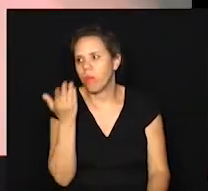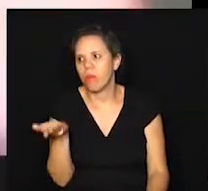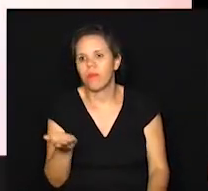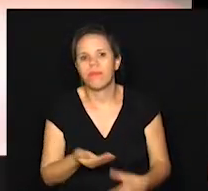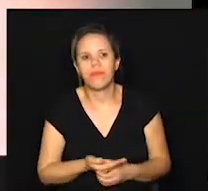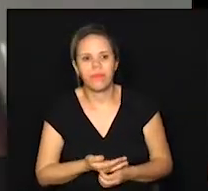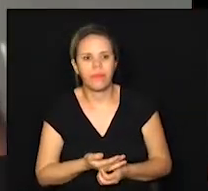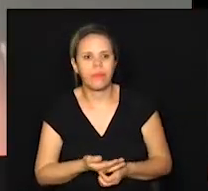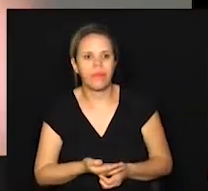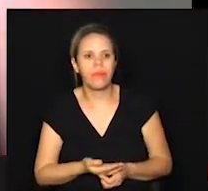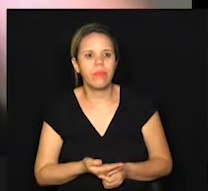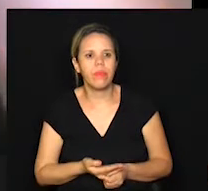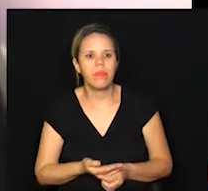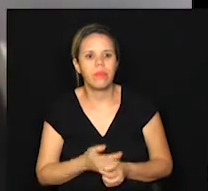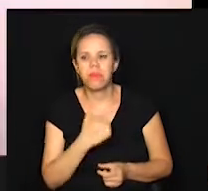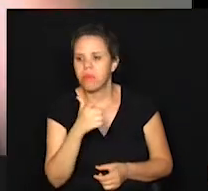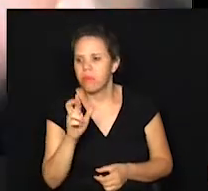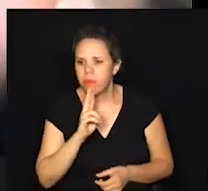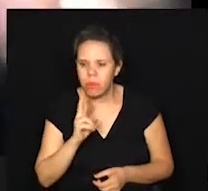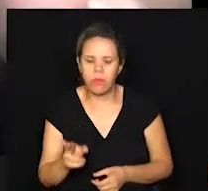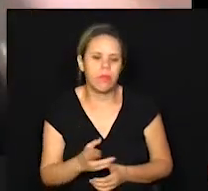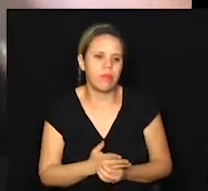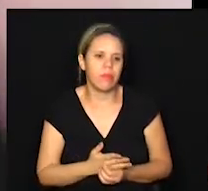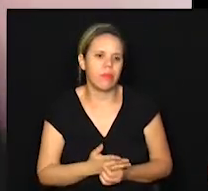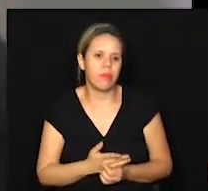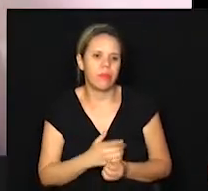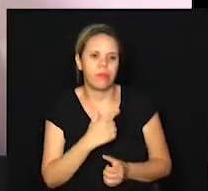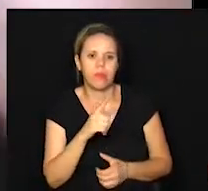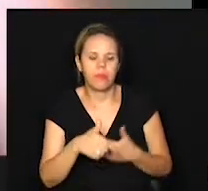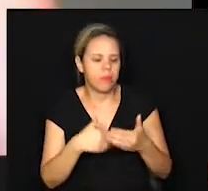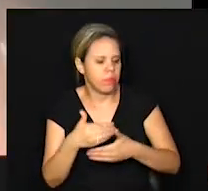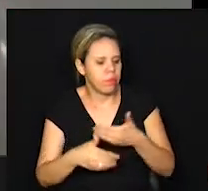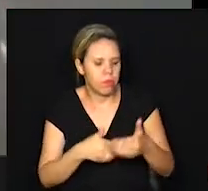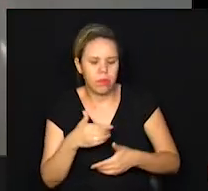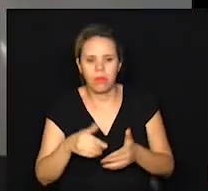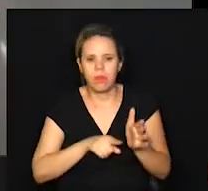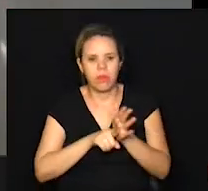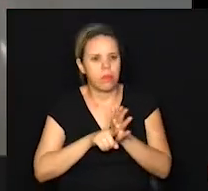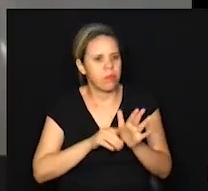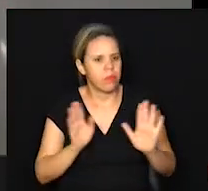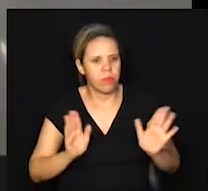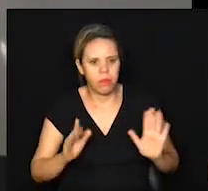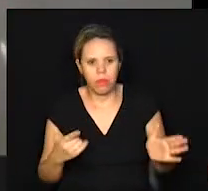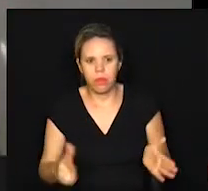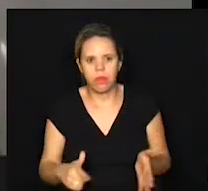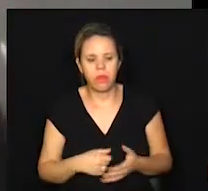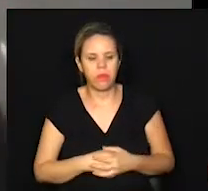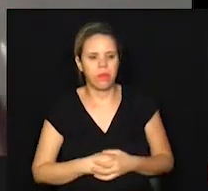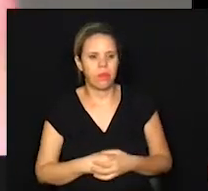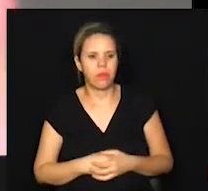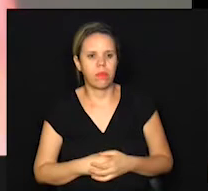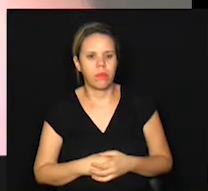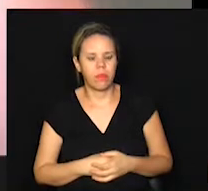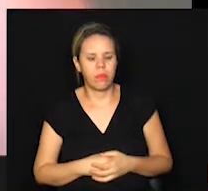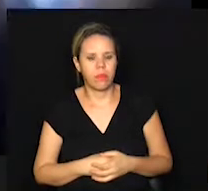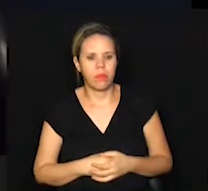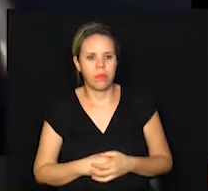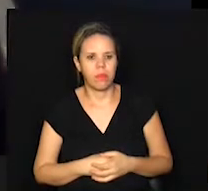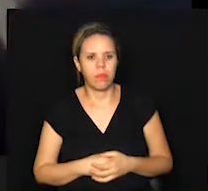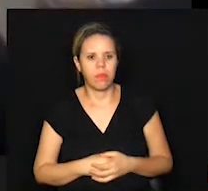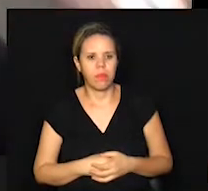há nota, não há resposta, não há andamento da sindicância. E diante